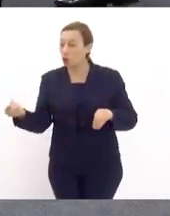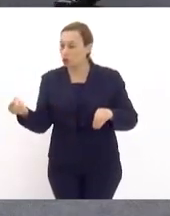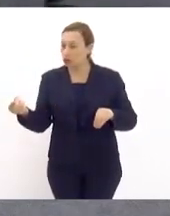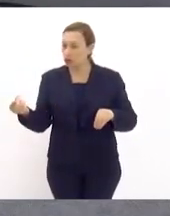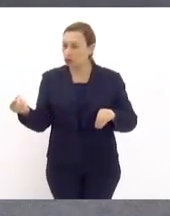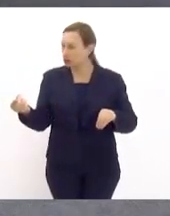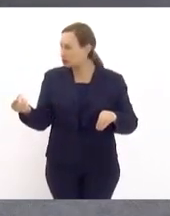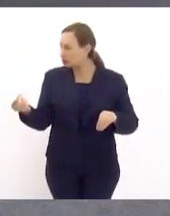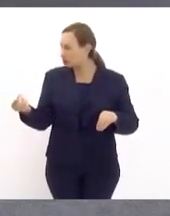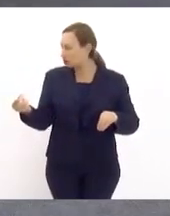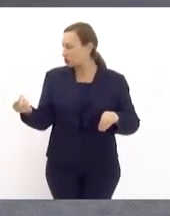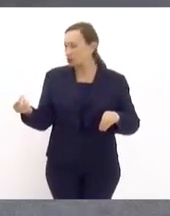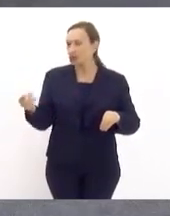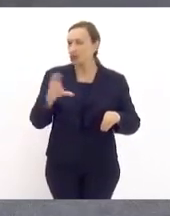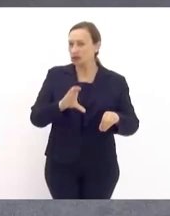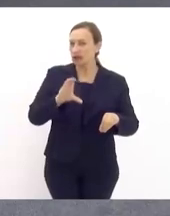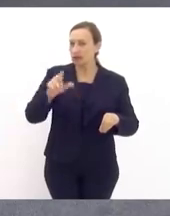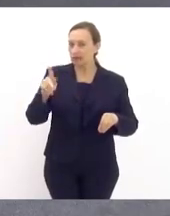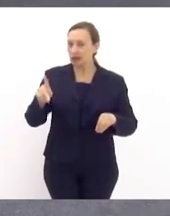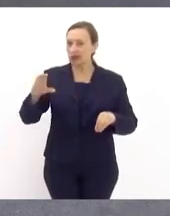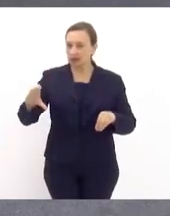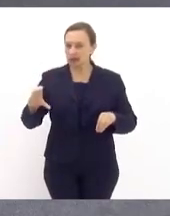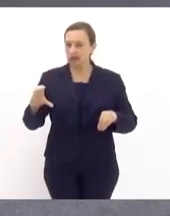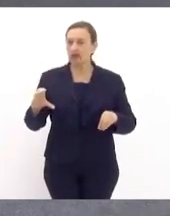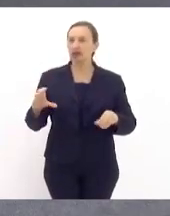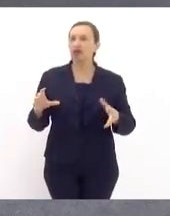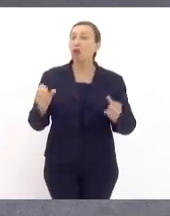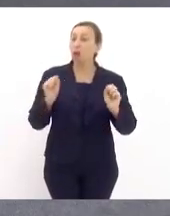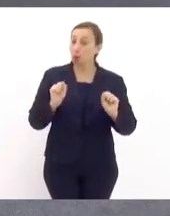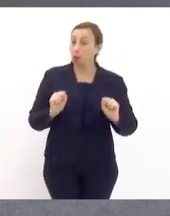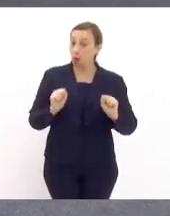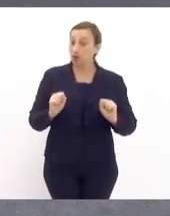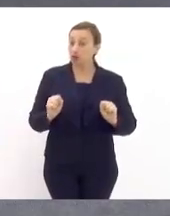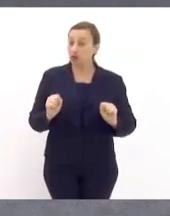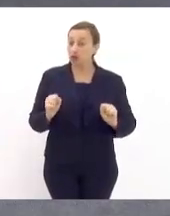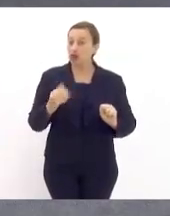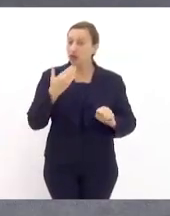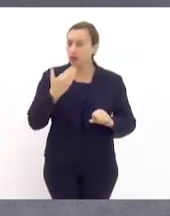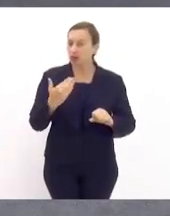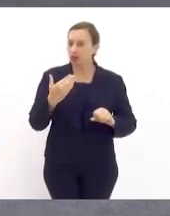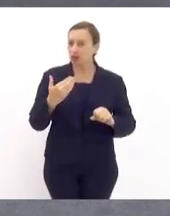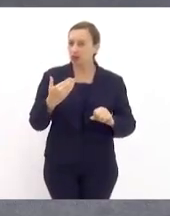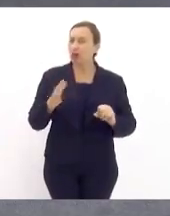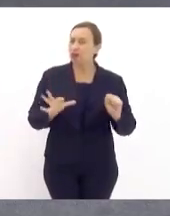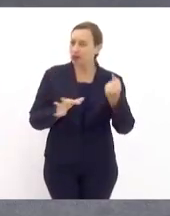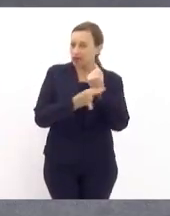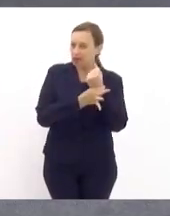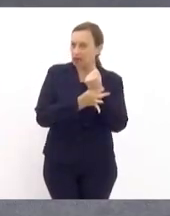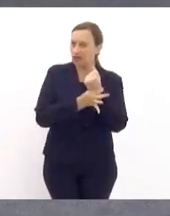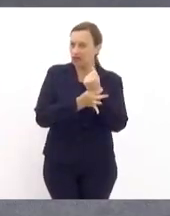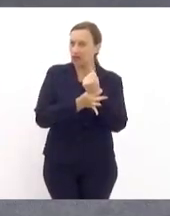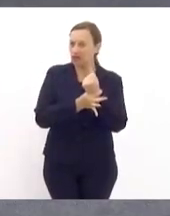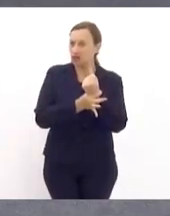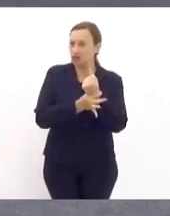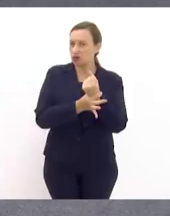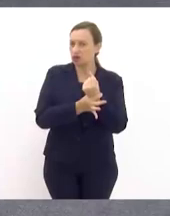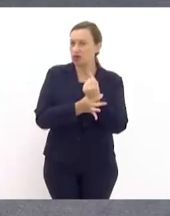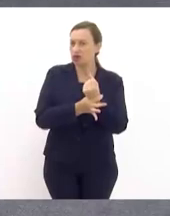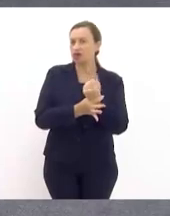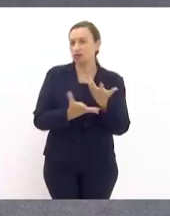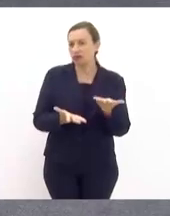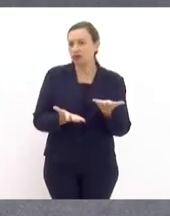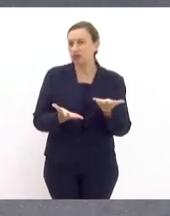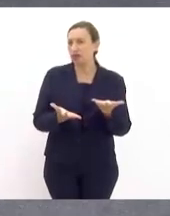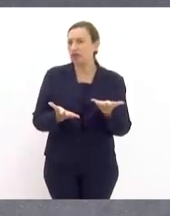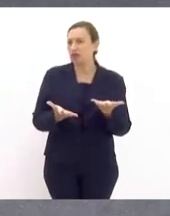sob pena de ferir o controle de constitucionalidade inerente à casa, a gente pode suscitar a qualquer tempo, até em defesa da segurança jurídica do projeto de Vossa Excelência, que é anterior.